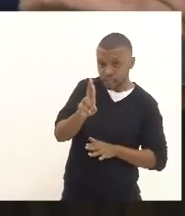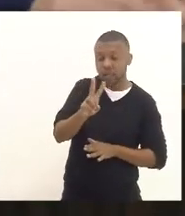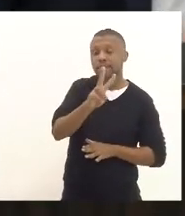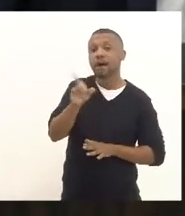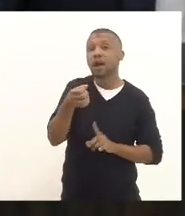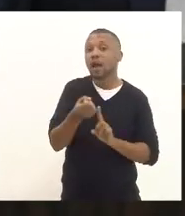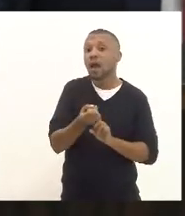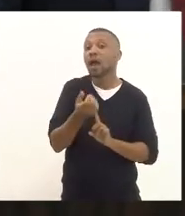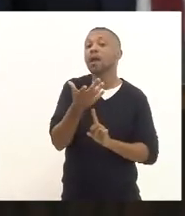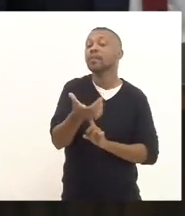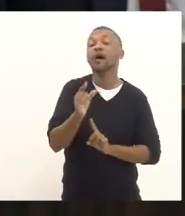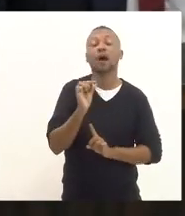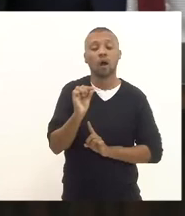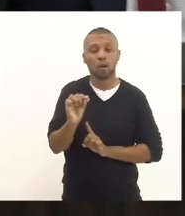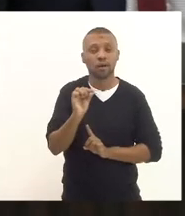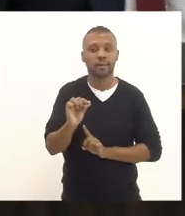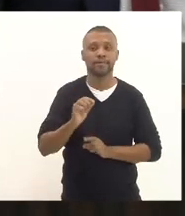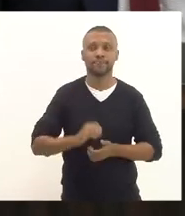o